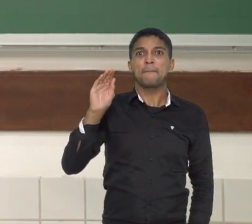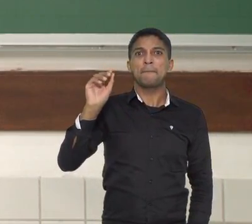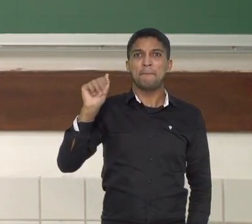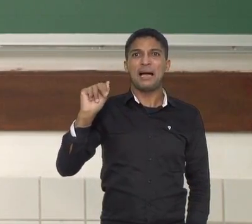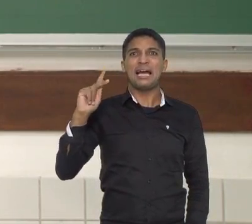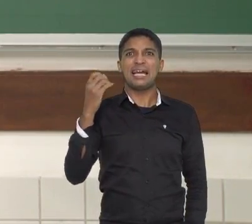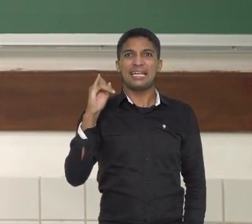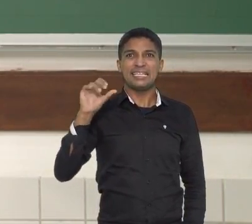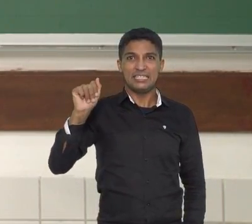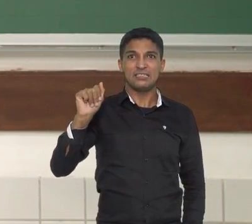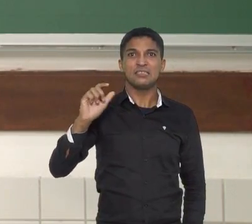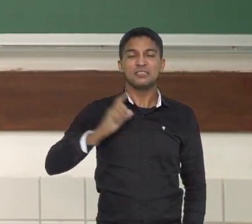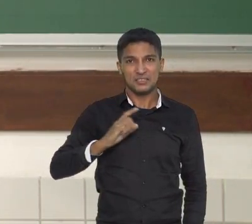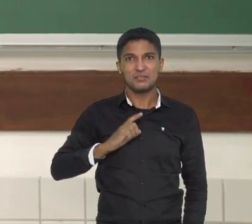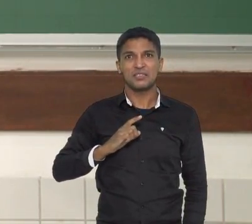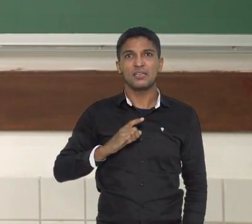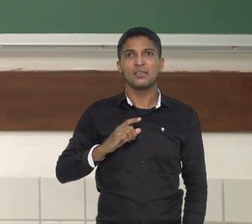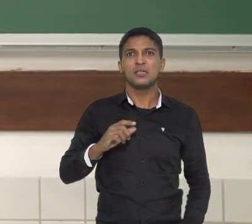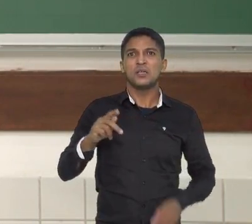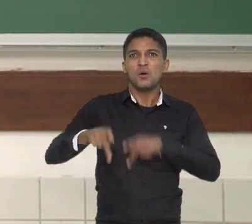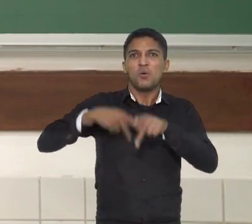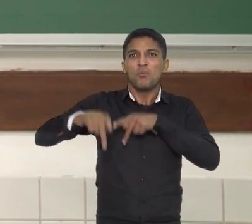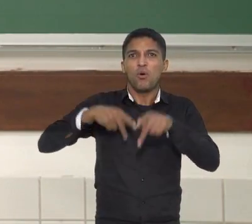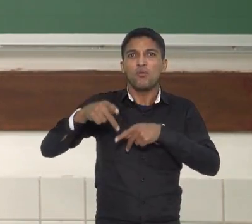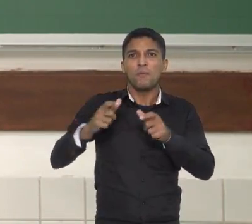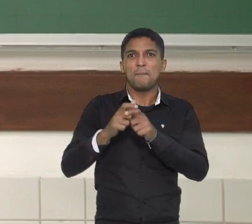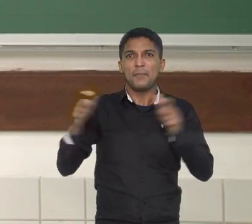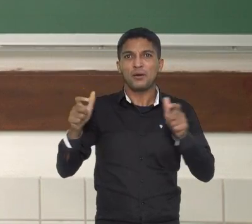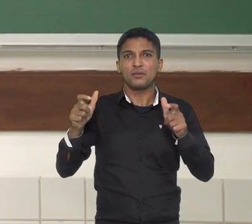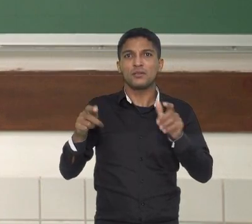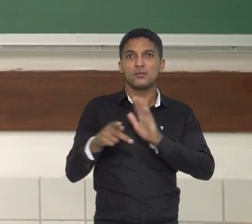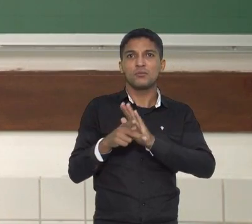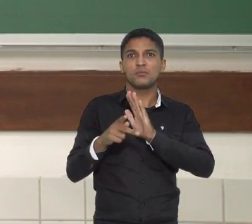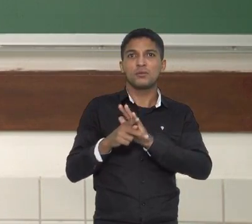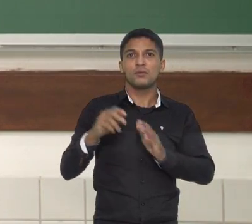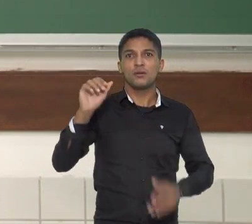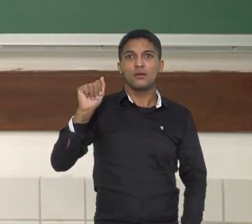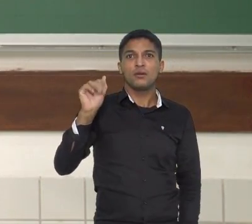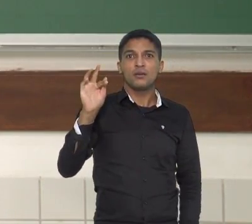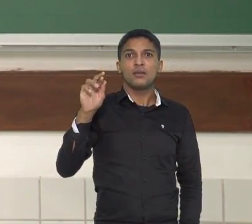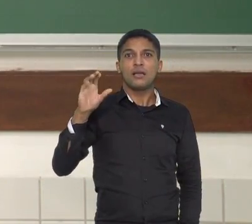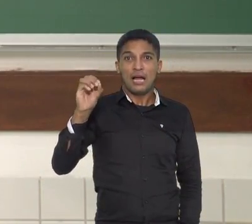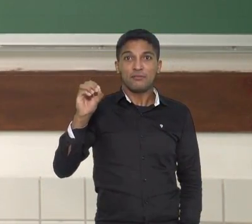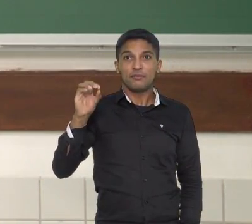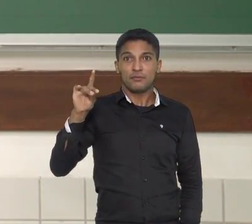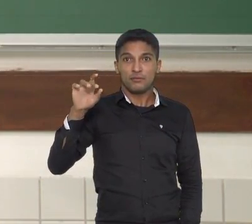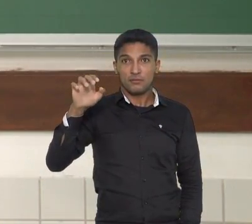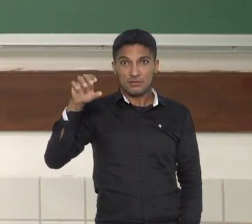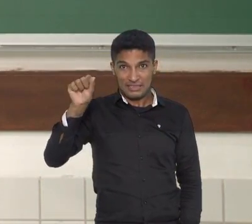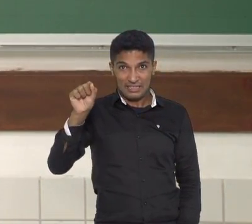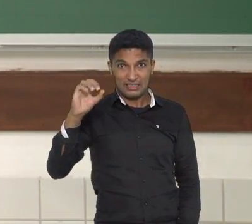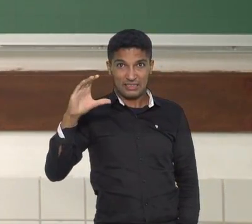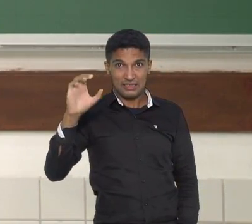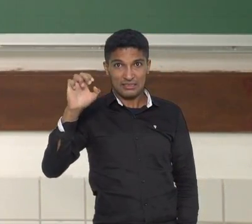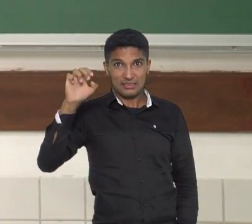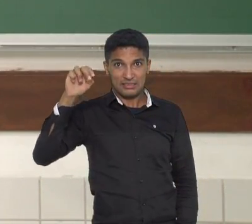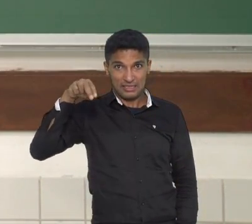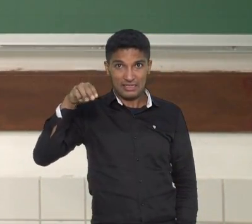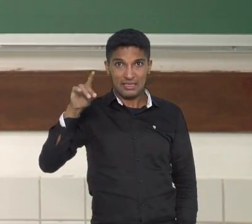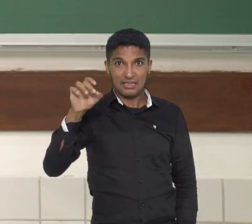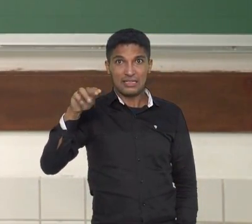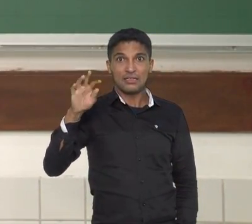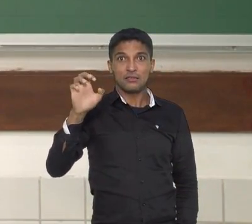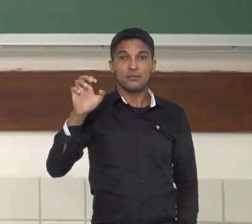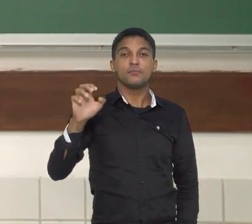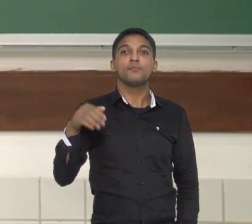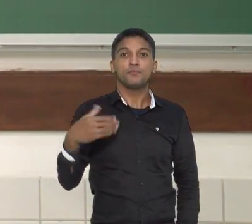entre escravizados e libertos, é que durante o período colonial, mesmo antes de acabar a escravidão, o escravo ele poderia